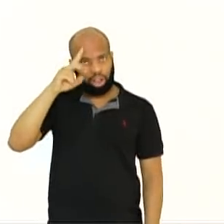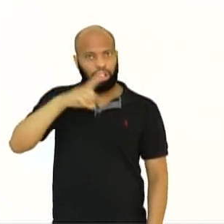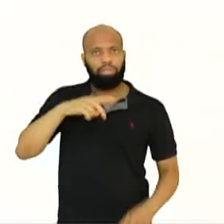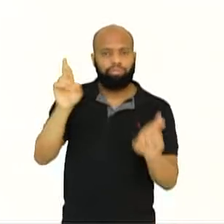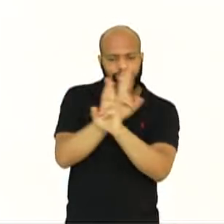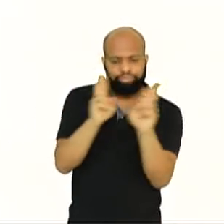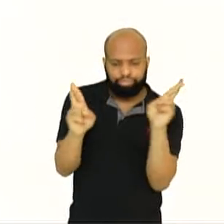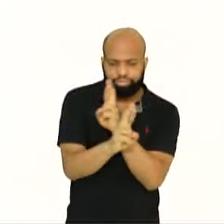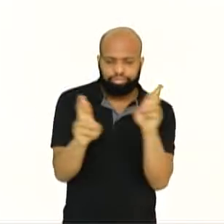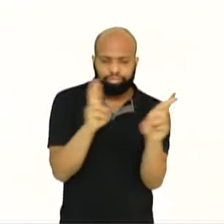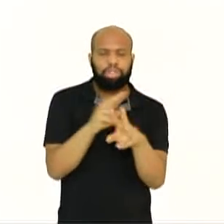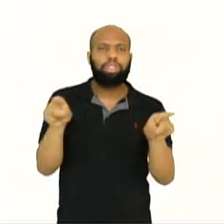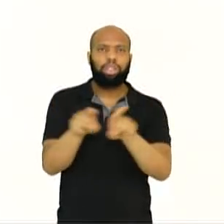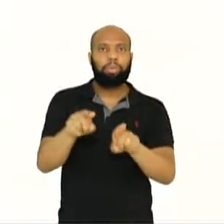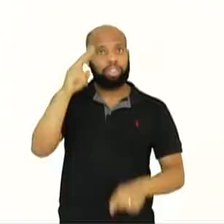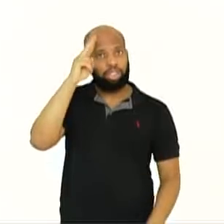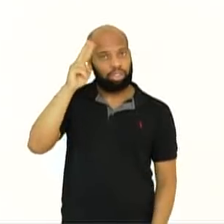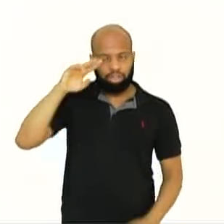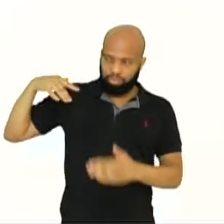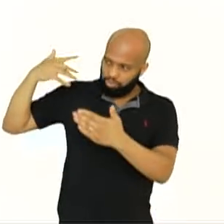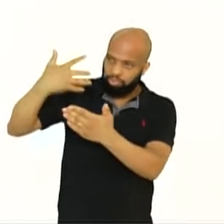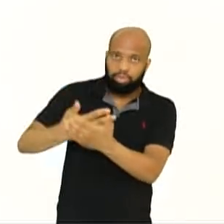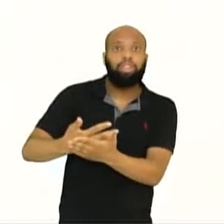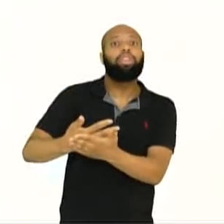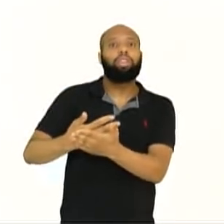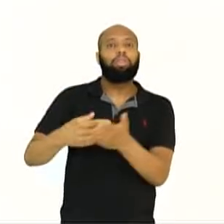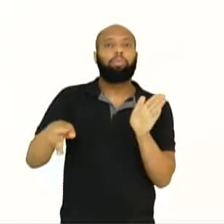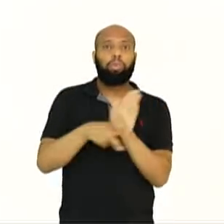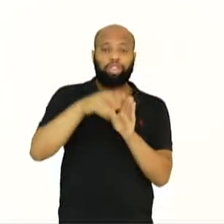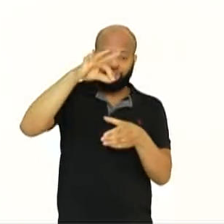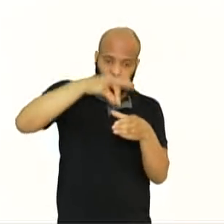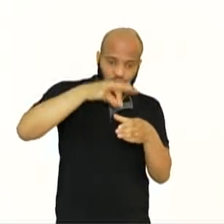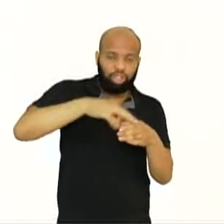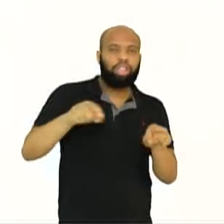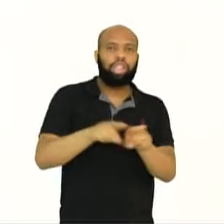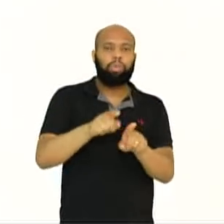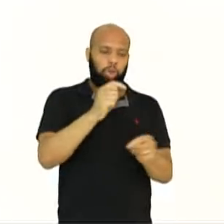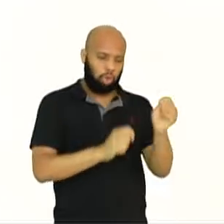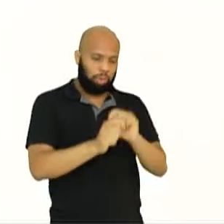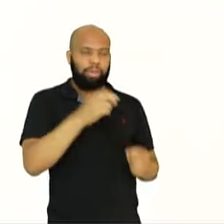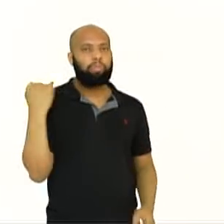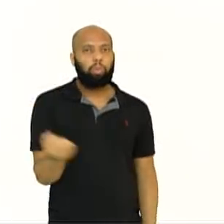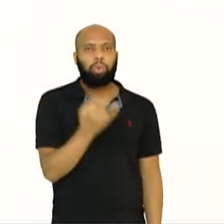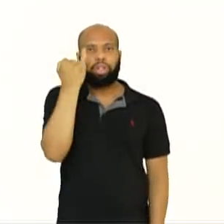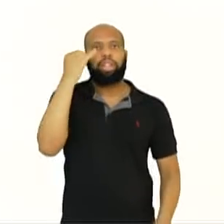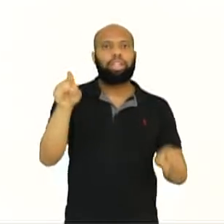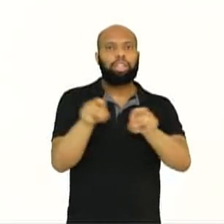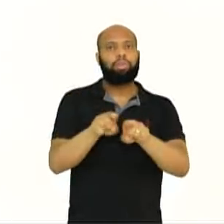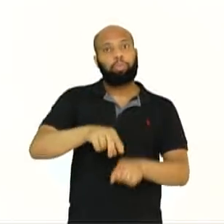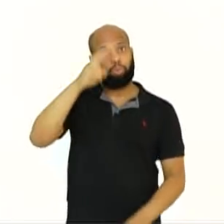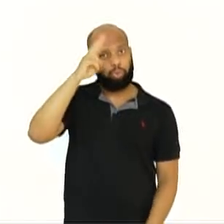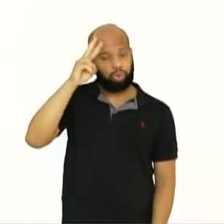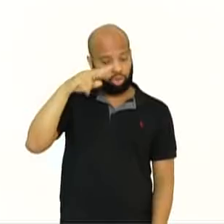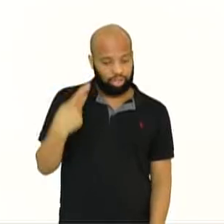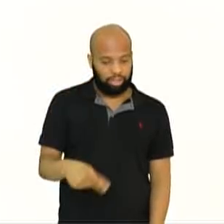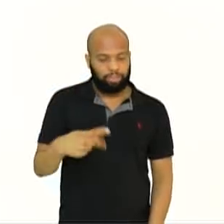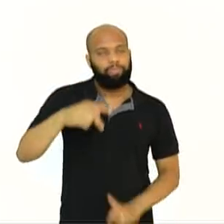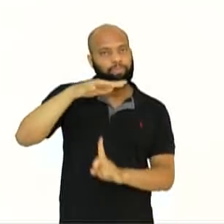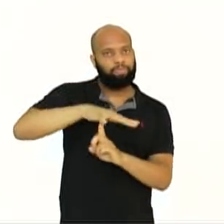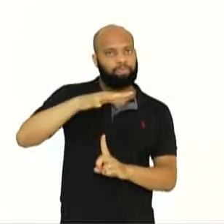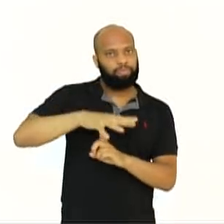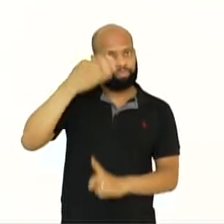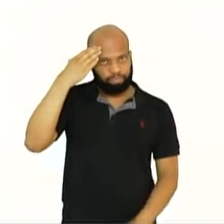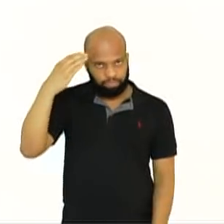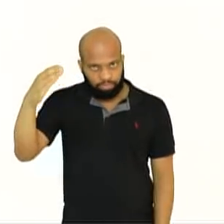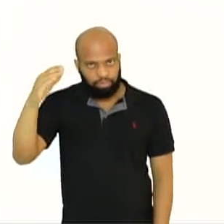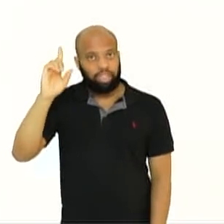relacionado à história da erva, que está relacionado à erva mate, que foi uma economia muito importante para a história do Paraná, para a história de Curitiba, para